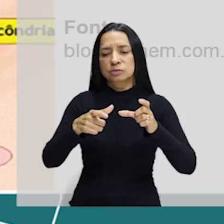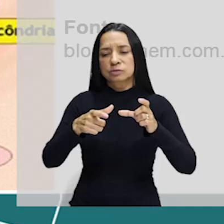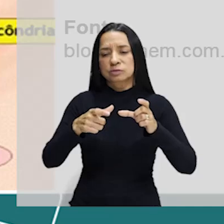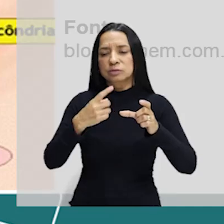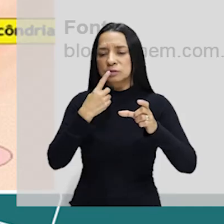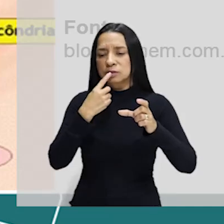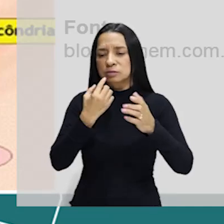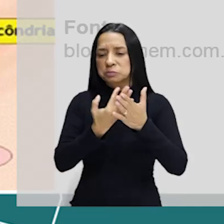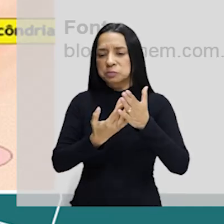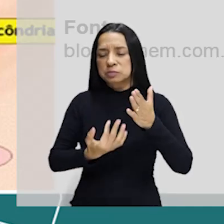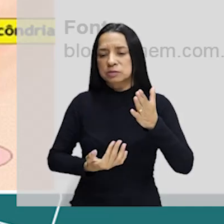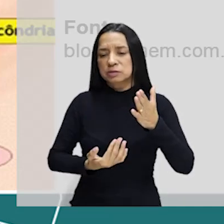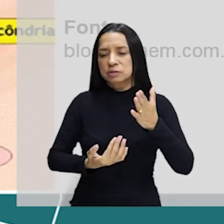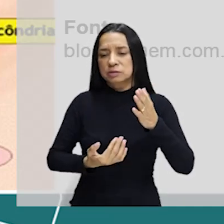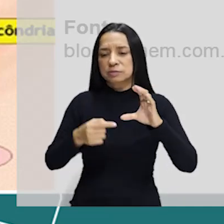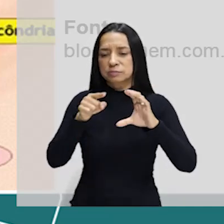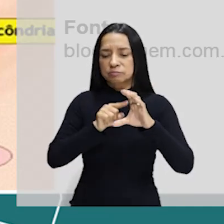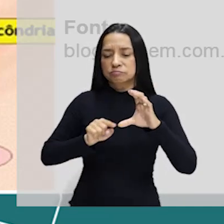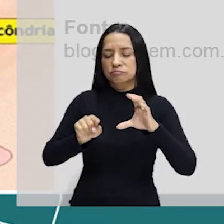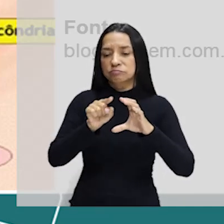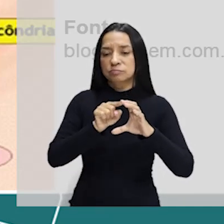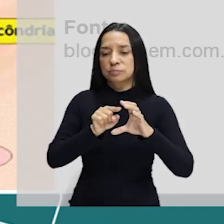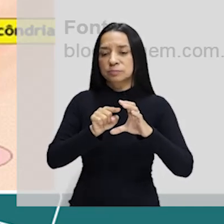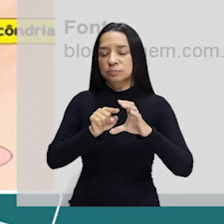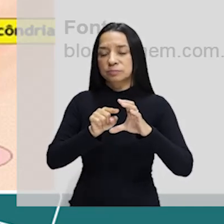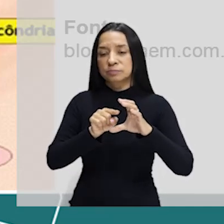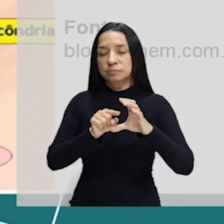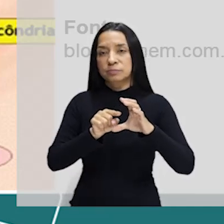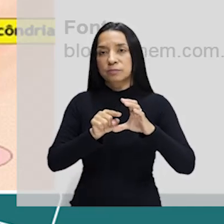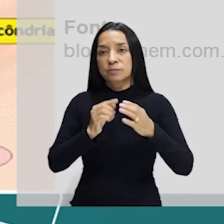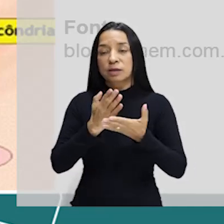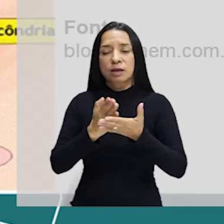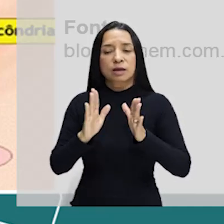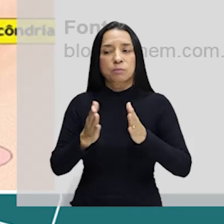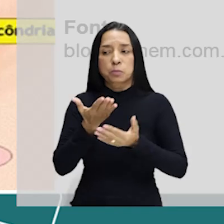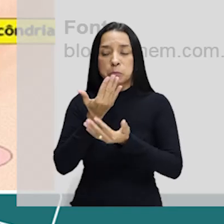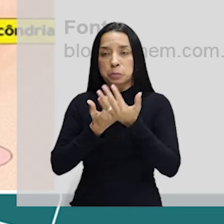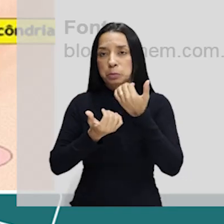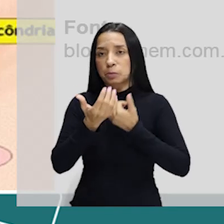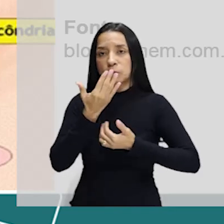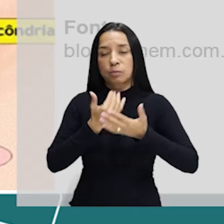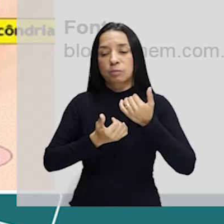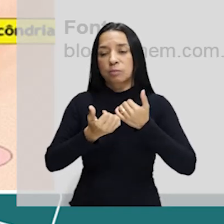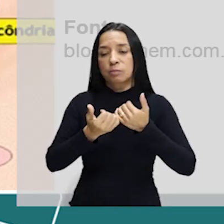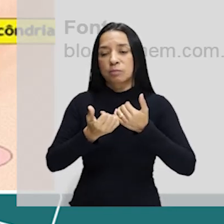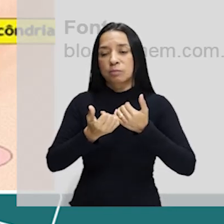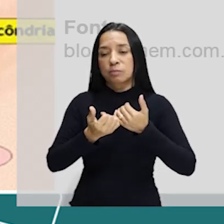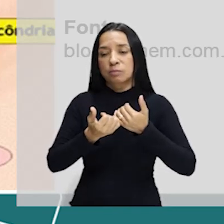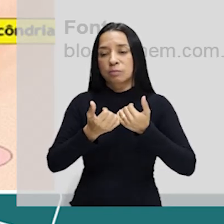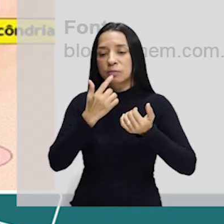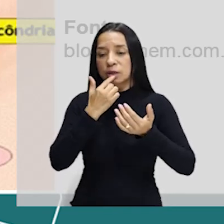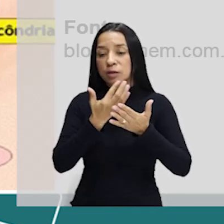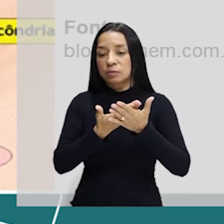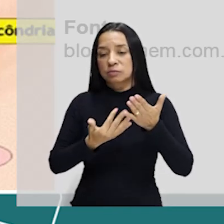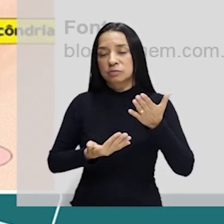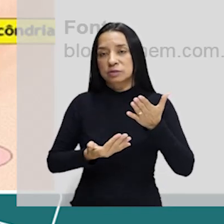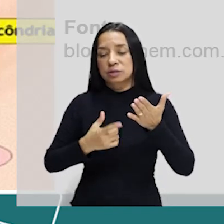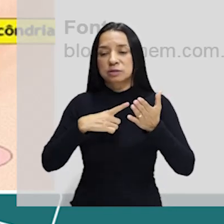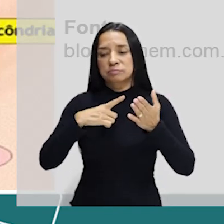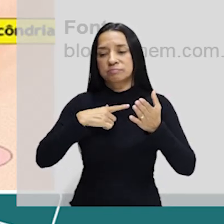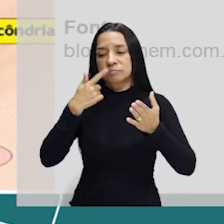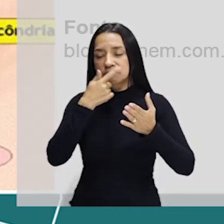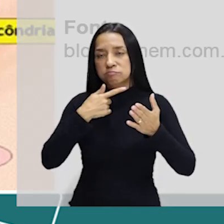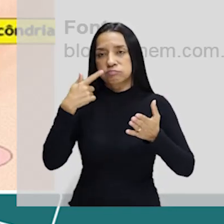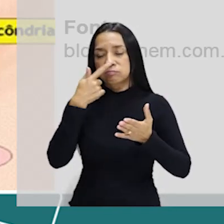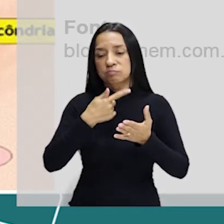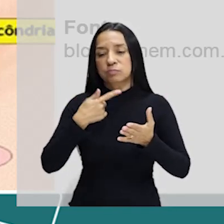sanguínea. Está aqui a corrente sanguínea passando. Tá? A sua corrente sanguínea, você acabou de se alimentar, seu sangue fica rico em glicose. Então, essa glicose